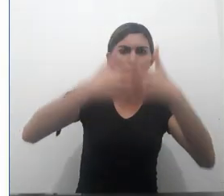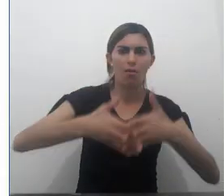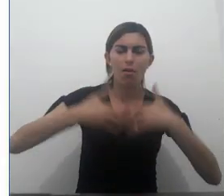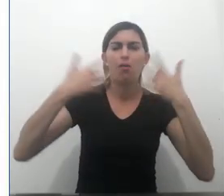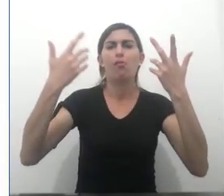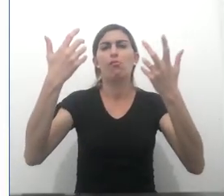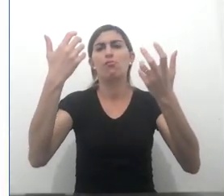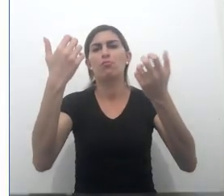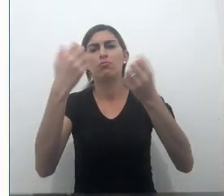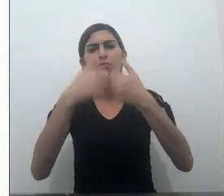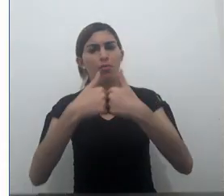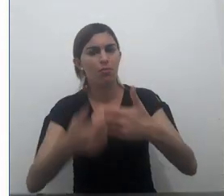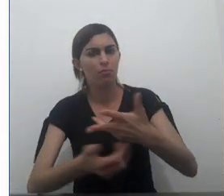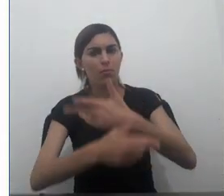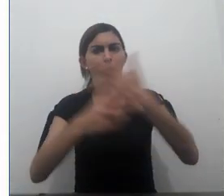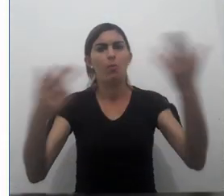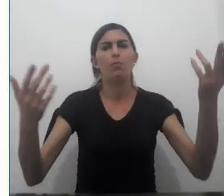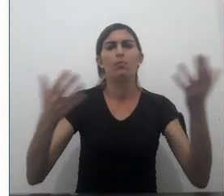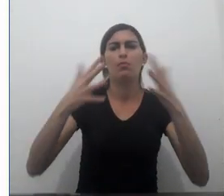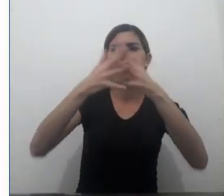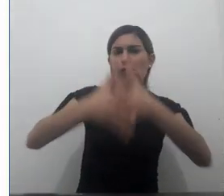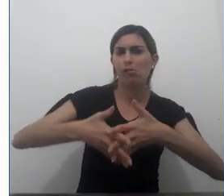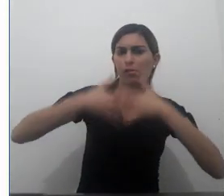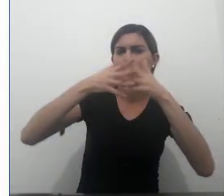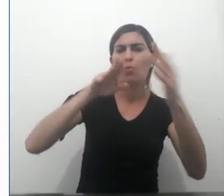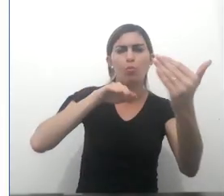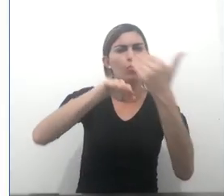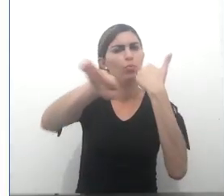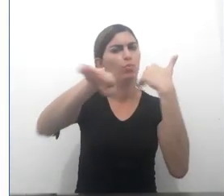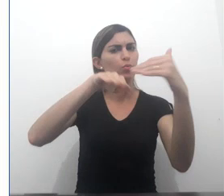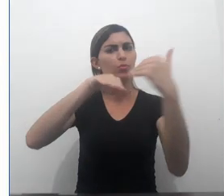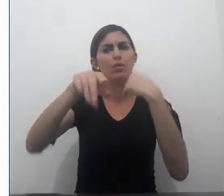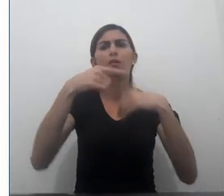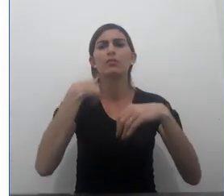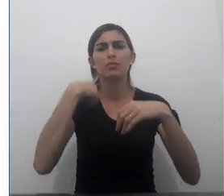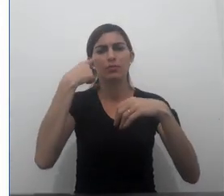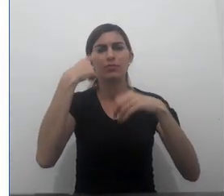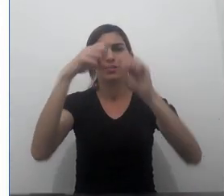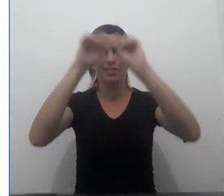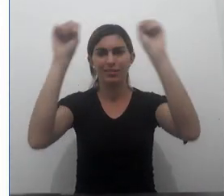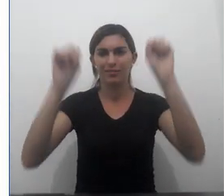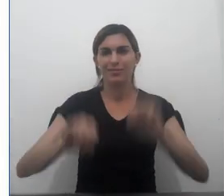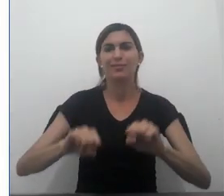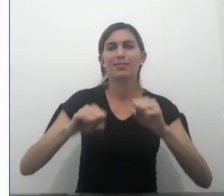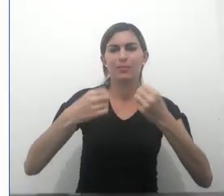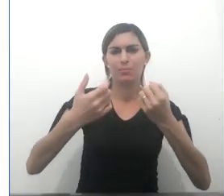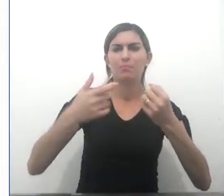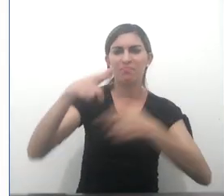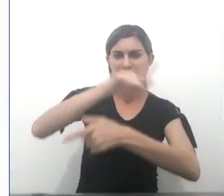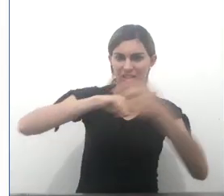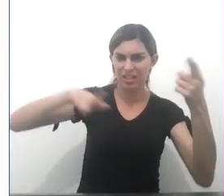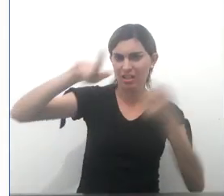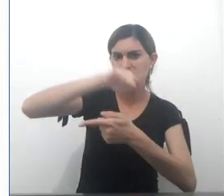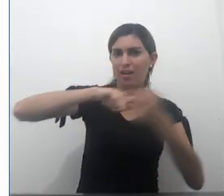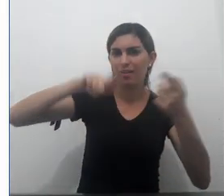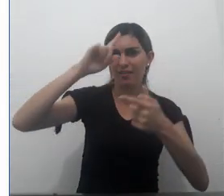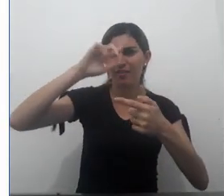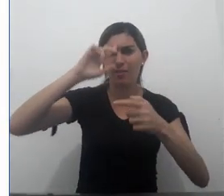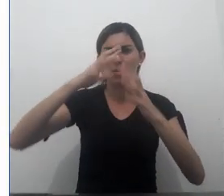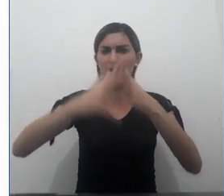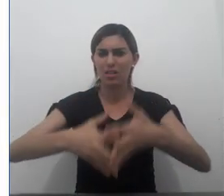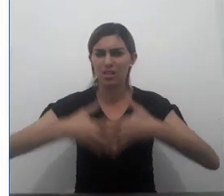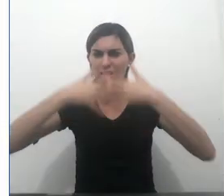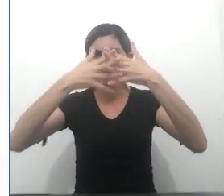no território, o tráfego de caminhões. A gente passou por um sistema de greves dos caminhoneiros